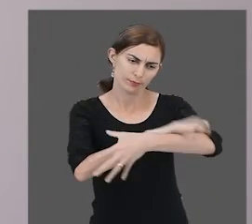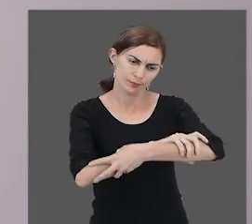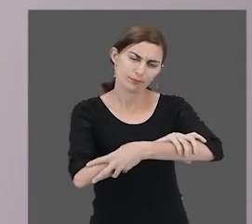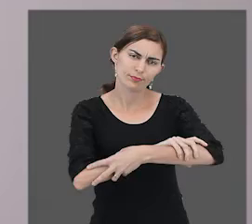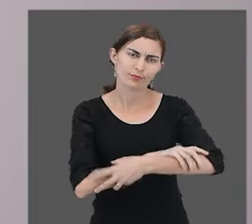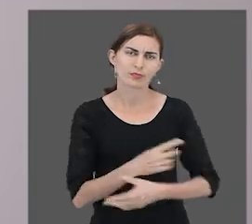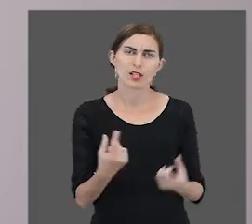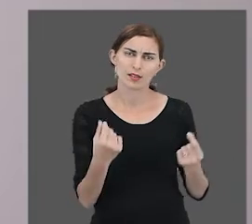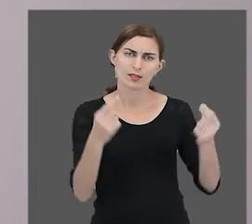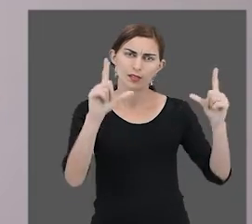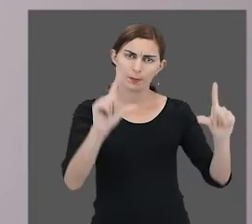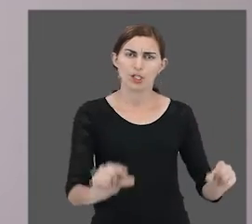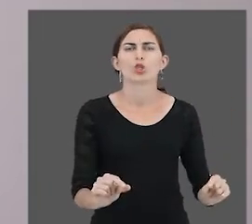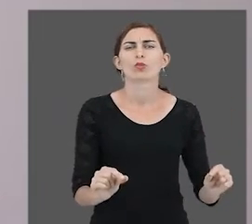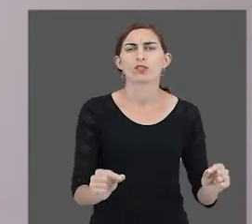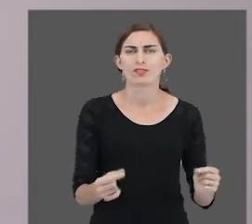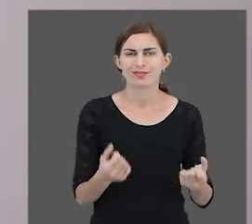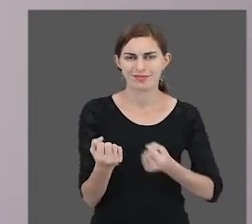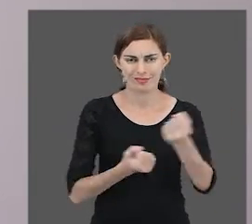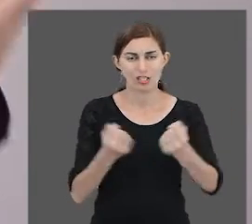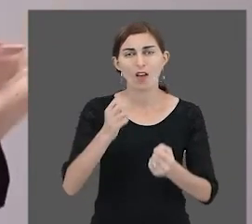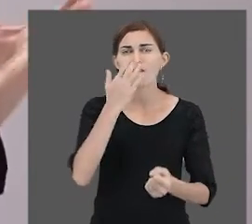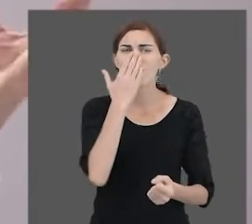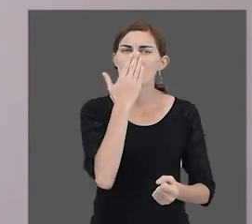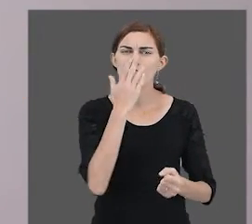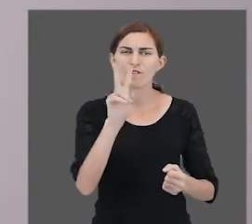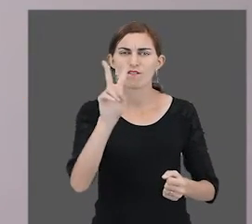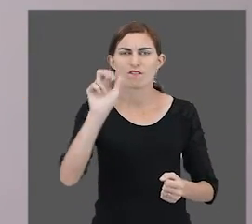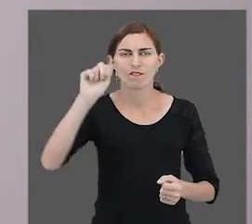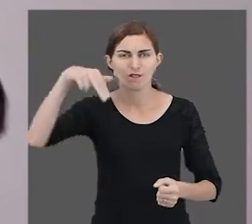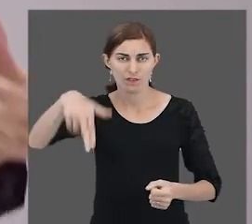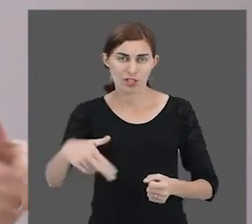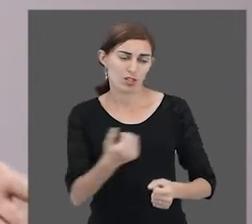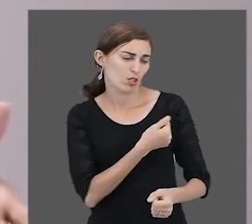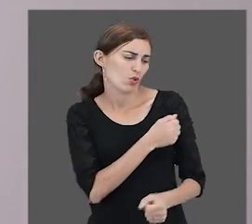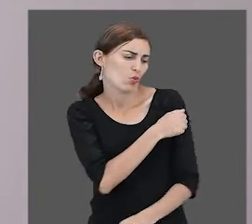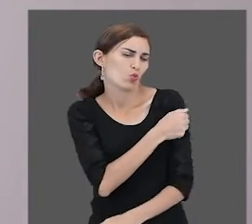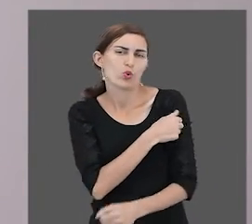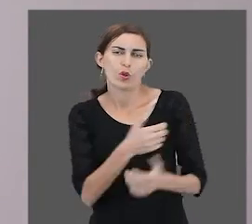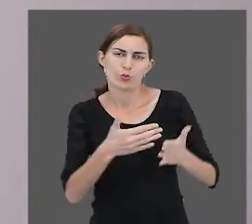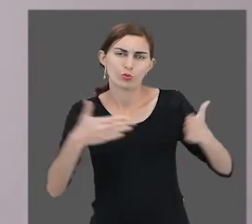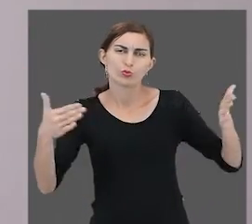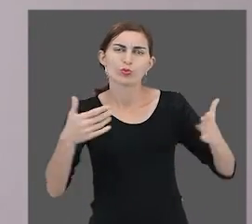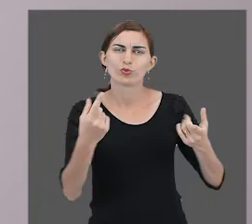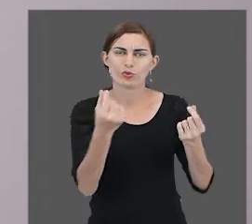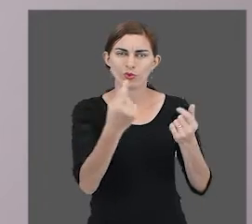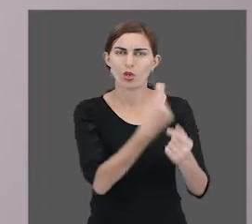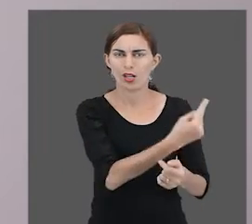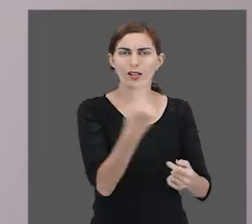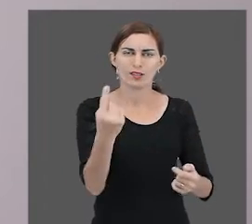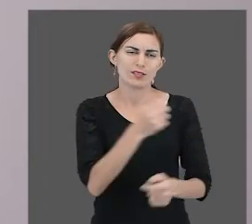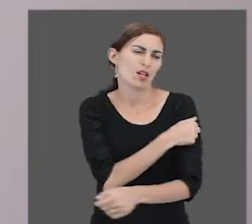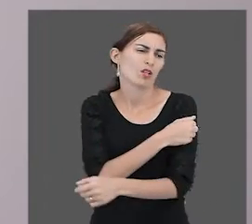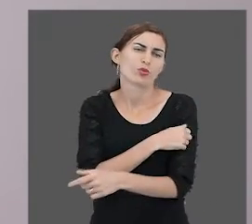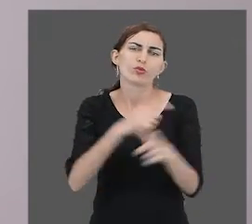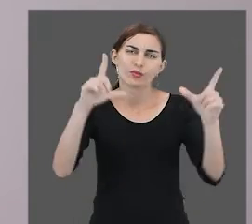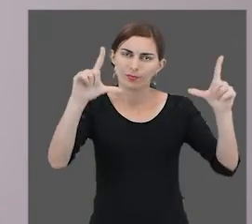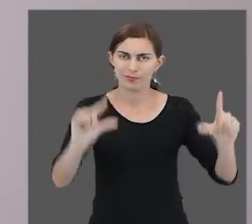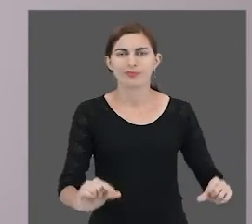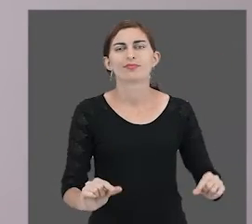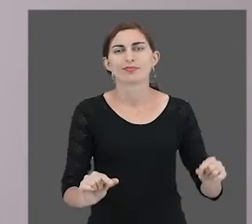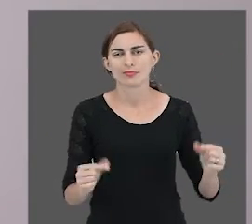claro, o custo do transporte menor, porque se eu tenho uma van com um número maior de alunos, aquele custo unitário, o custo por aluno, ele vai